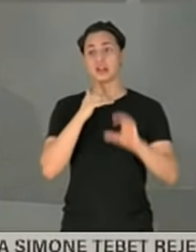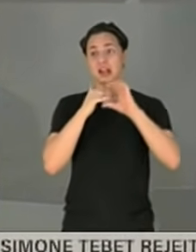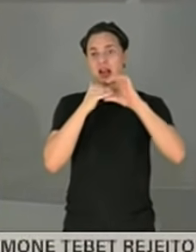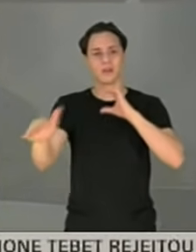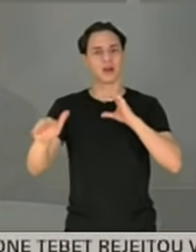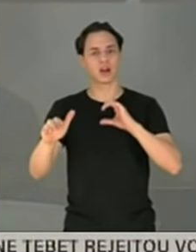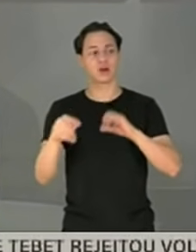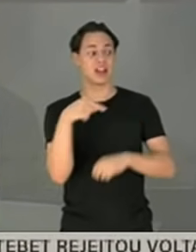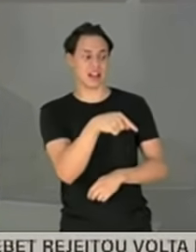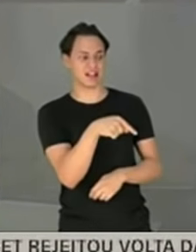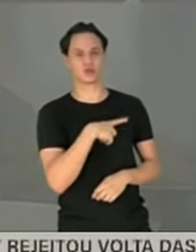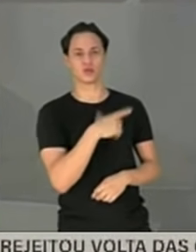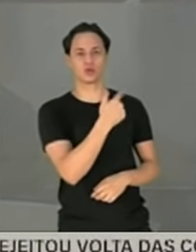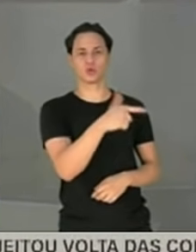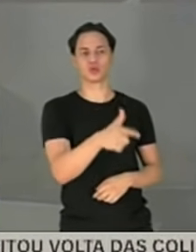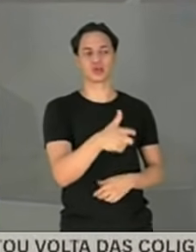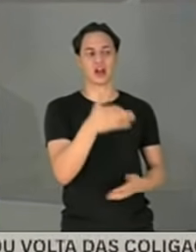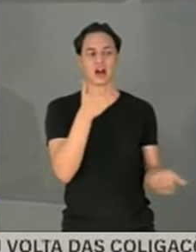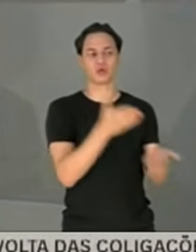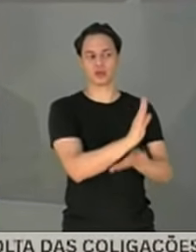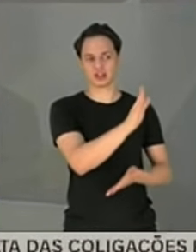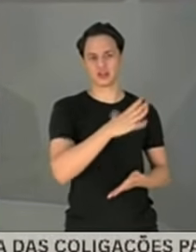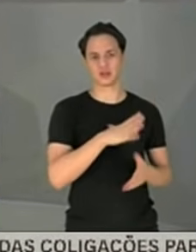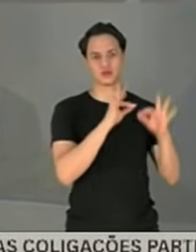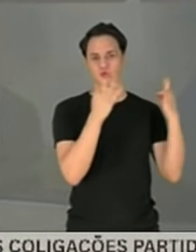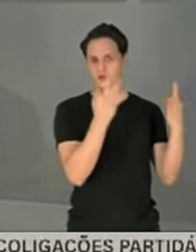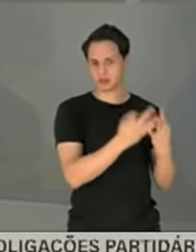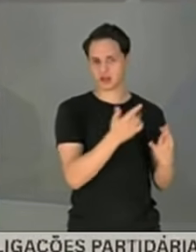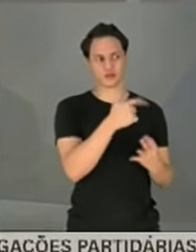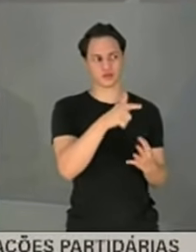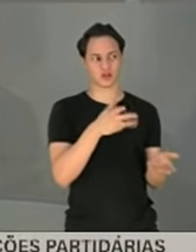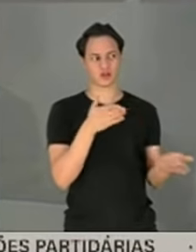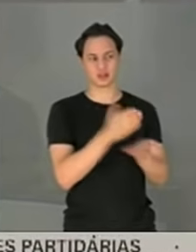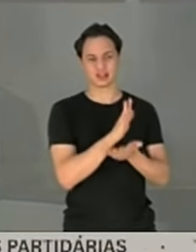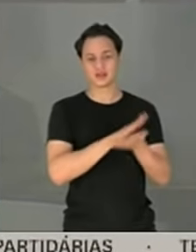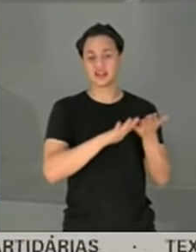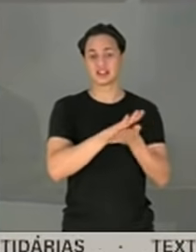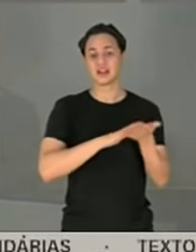nenhuma autorização de familiares e dos pacientes que estavam presentes